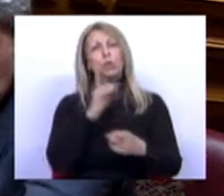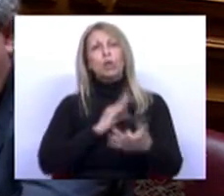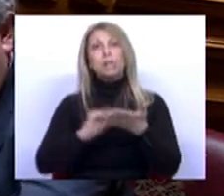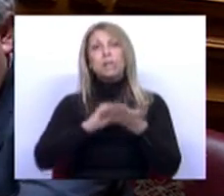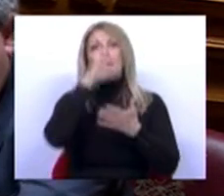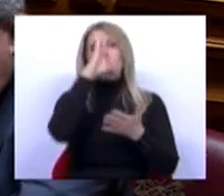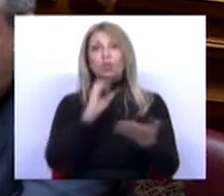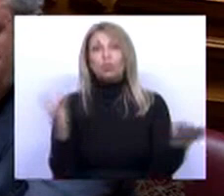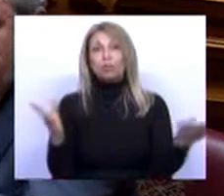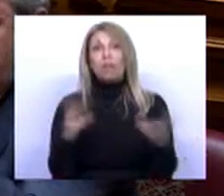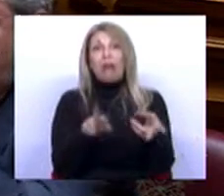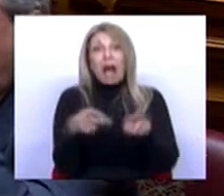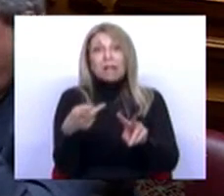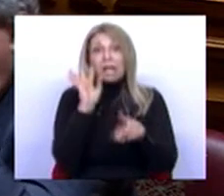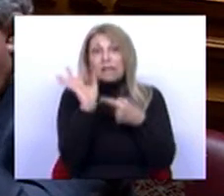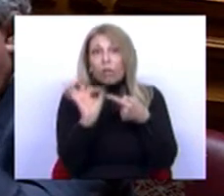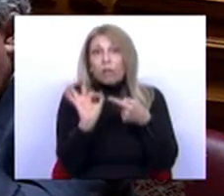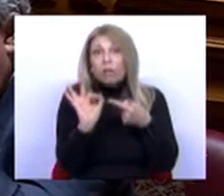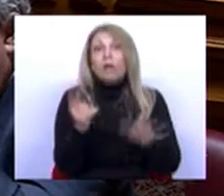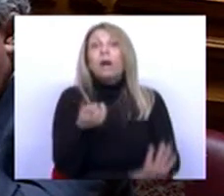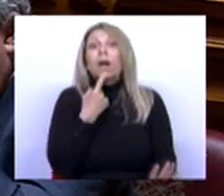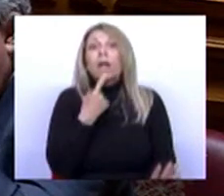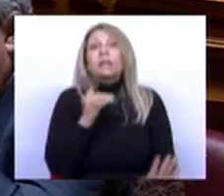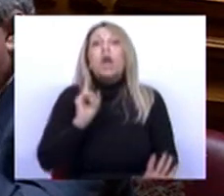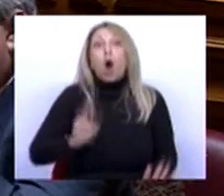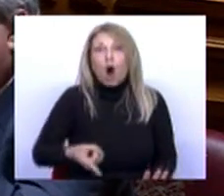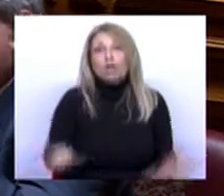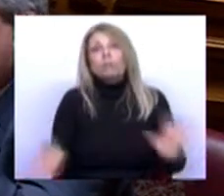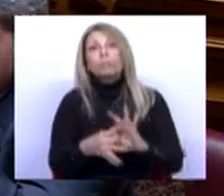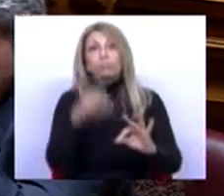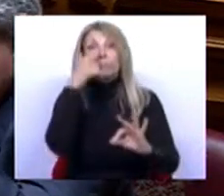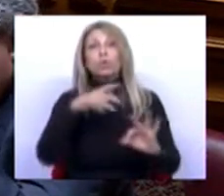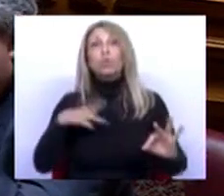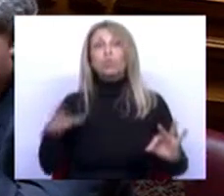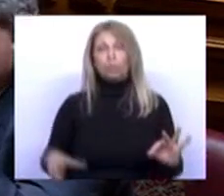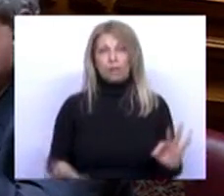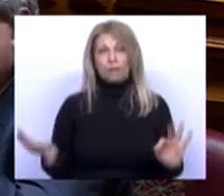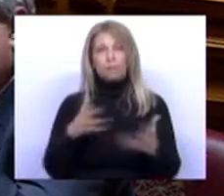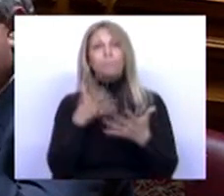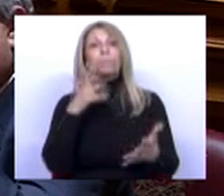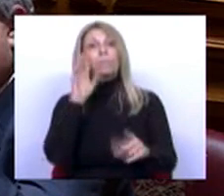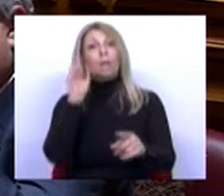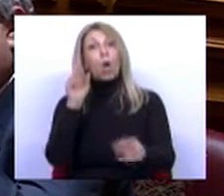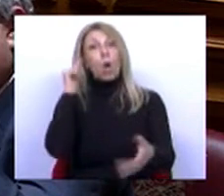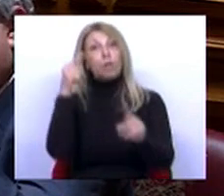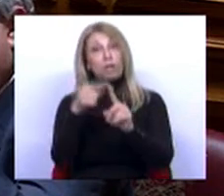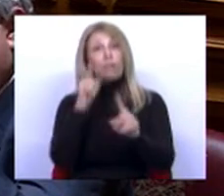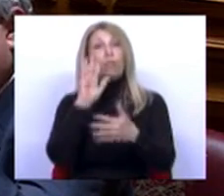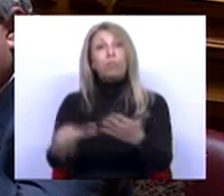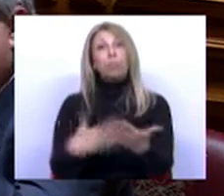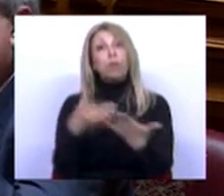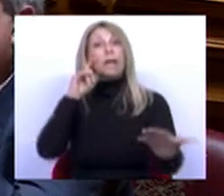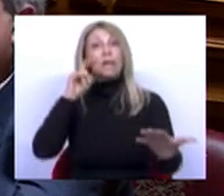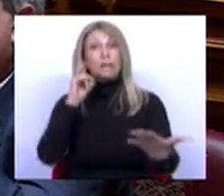significado concreto desta alteração cirúrgica à lei de enquadramento orçamental para os portugueses. No essencial, destacamos a finalidade desta proposta de garantir, entre